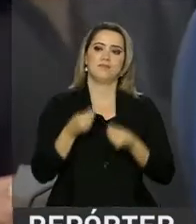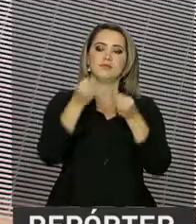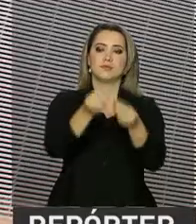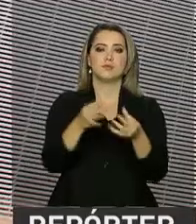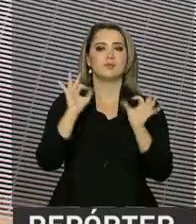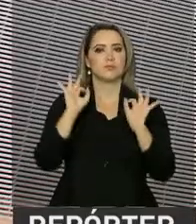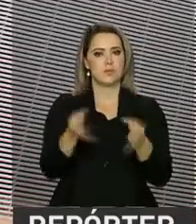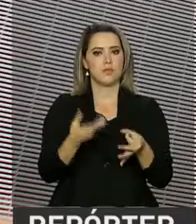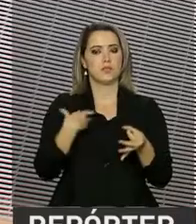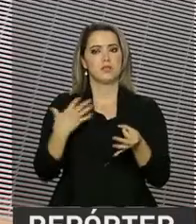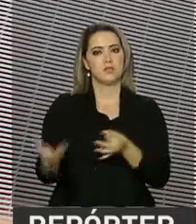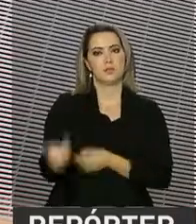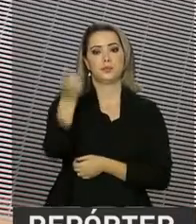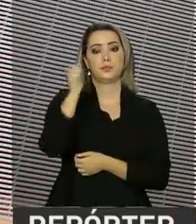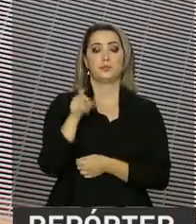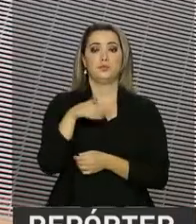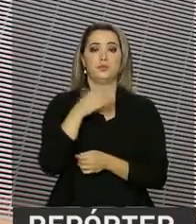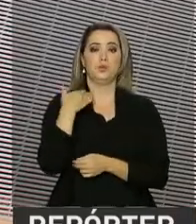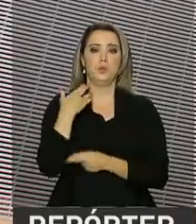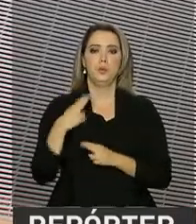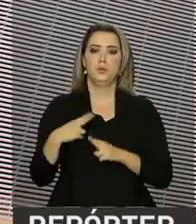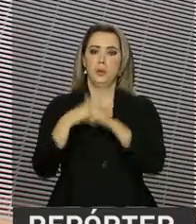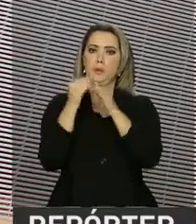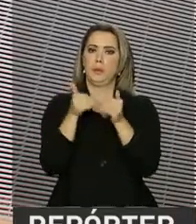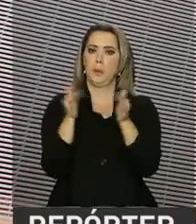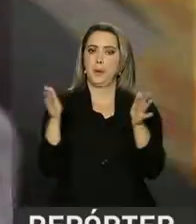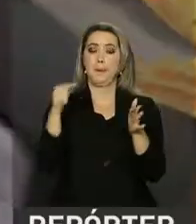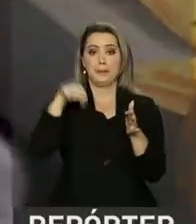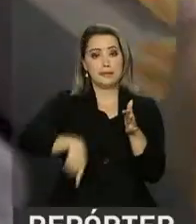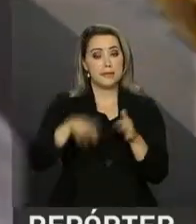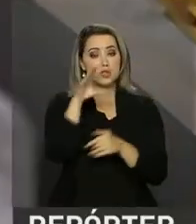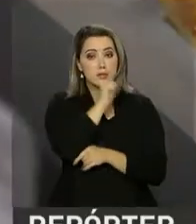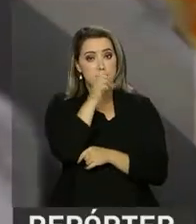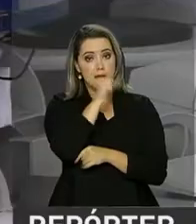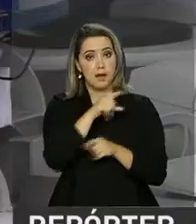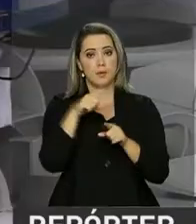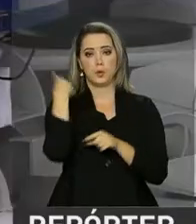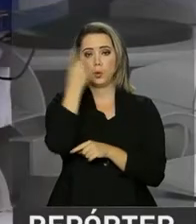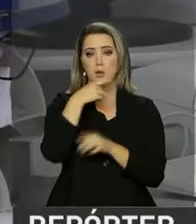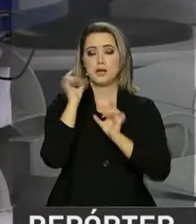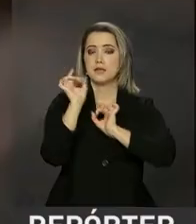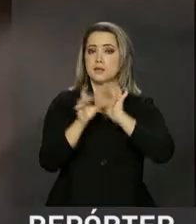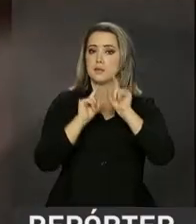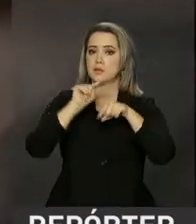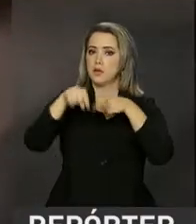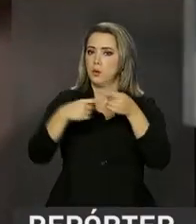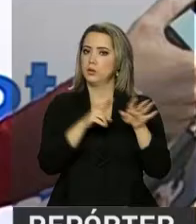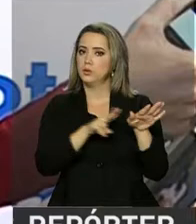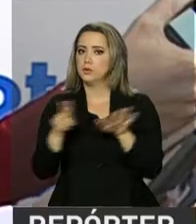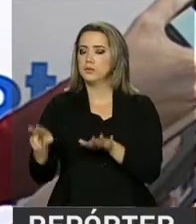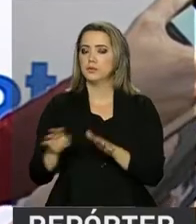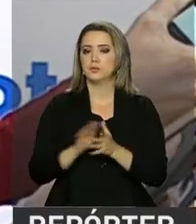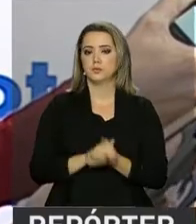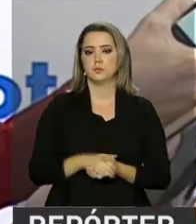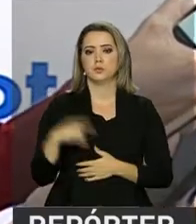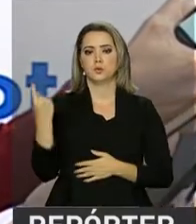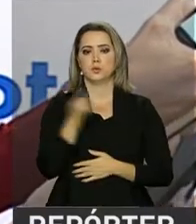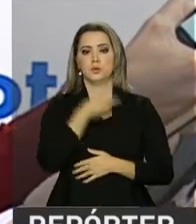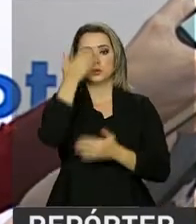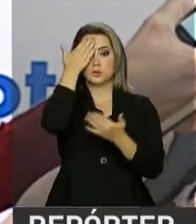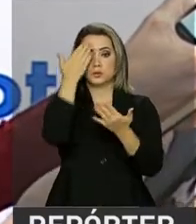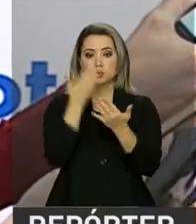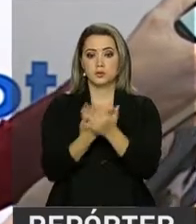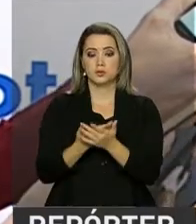nos saques a caixa econômica federal ter agências abertas neste sábado e horário especial na próxima semana nós acreditamos que